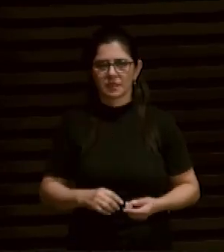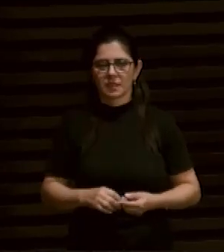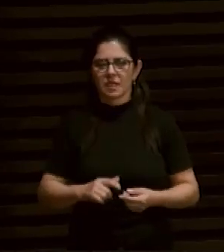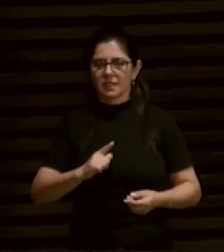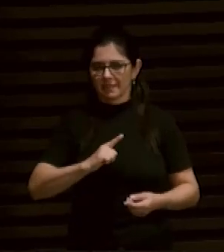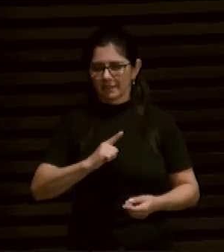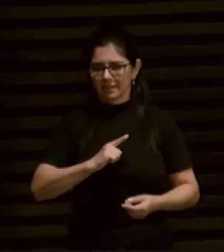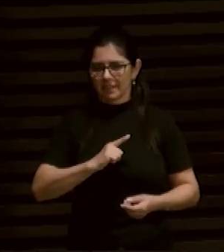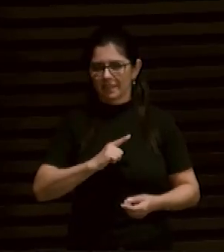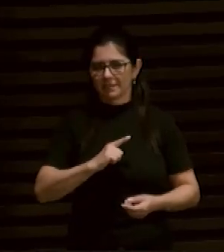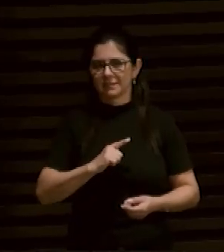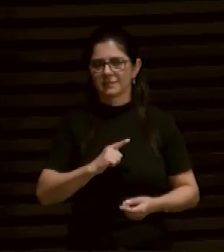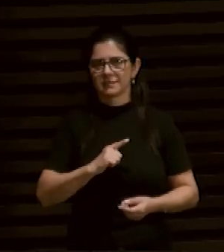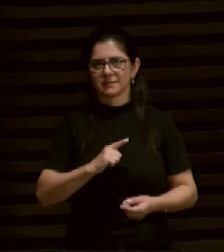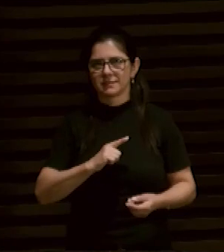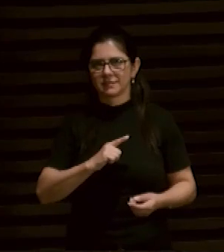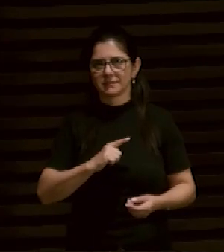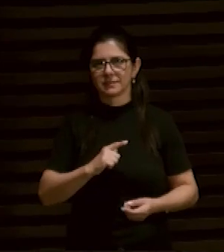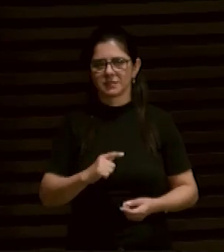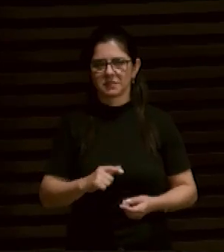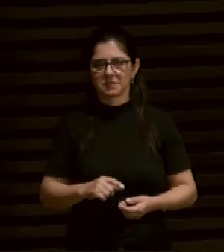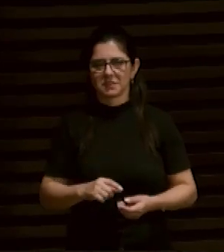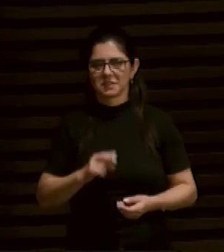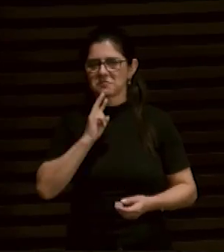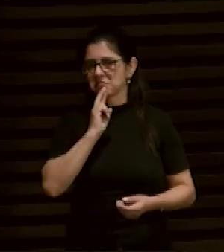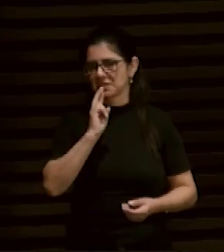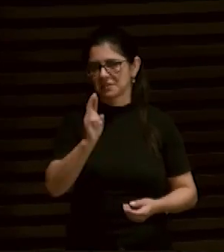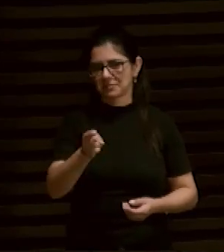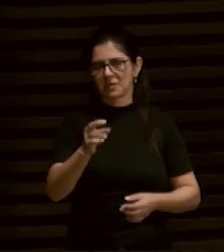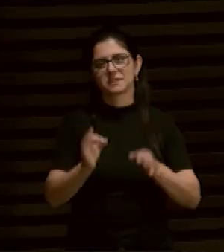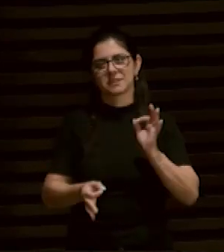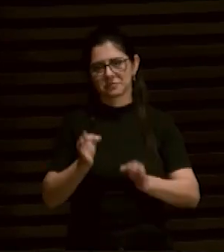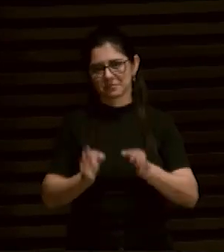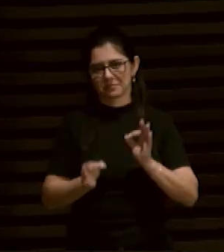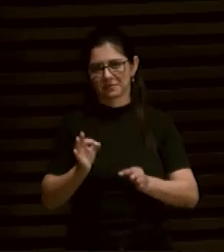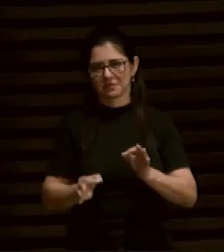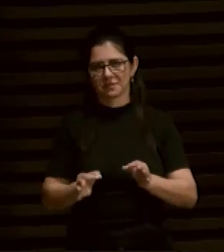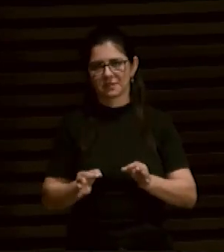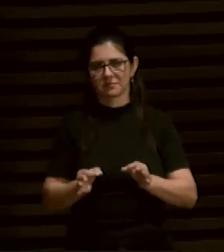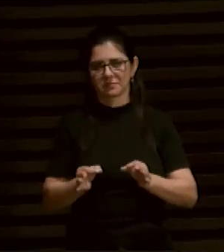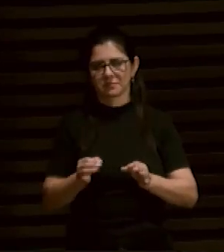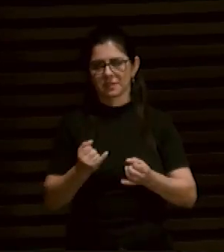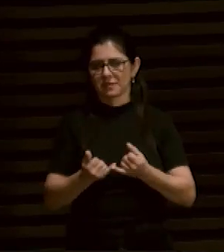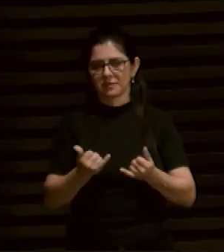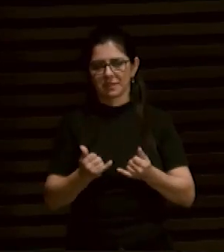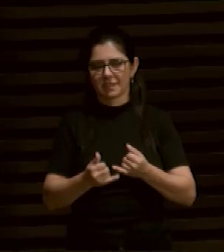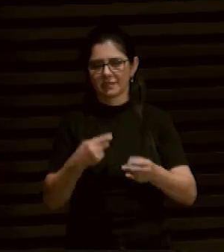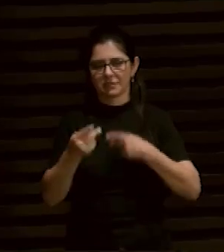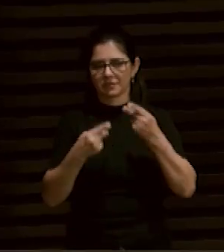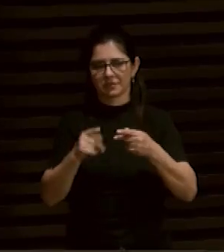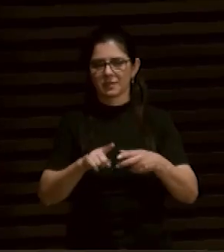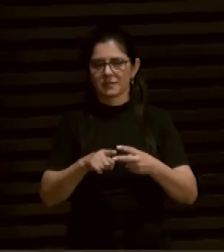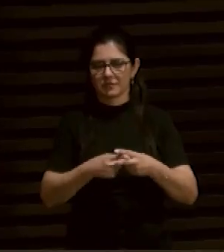frutos de justiça. E me parece, meus irmãos, que falar em disciplina hoje em dia é uma coisa fora de moda. Porque nós vivemos numa